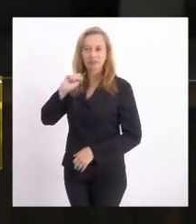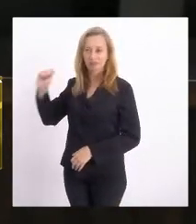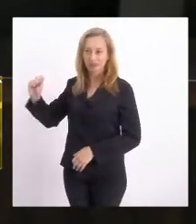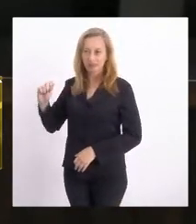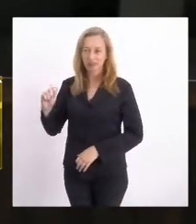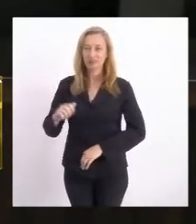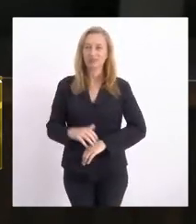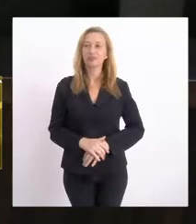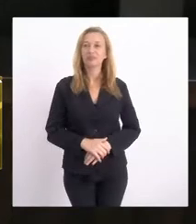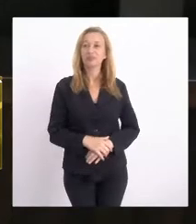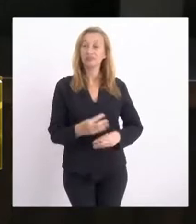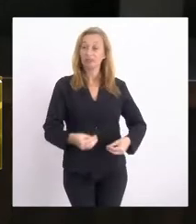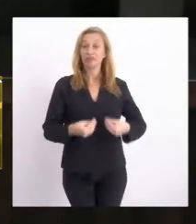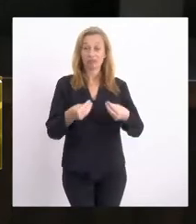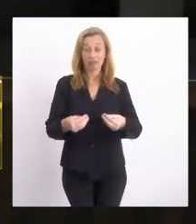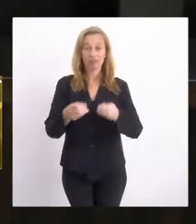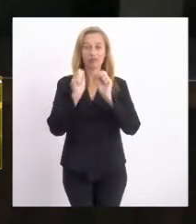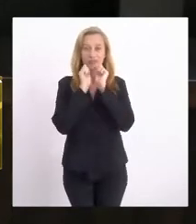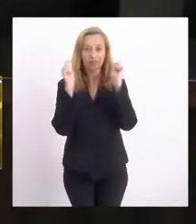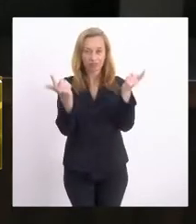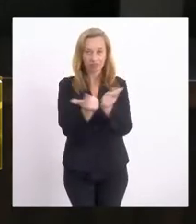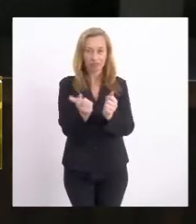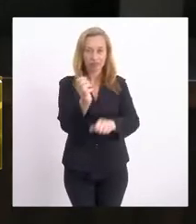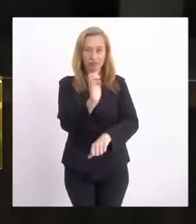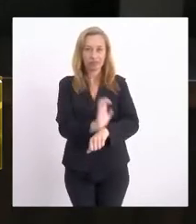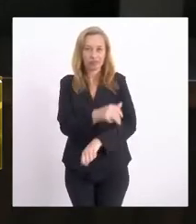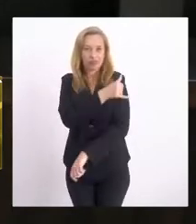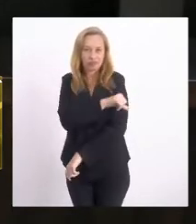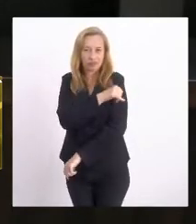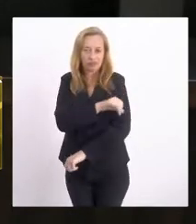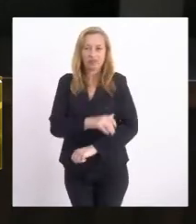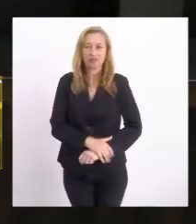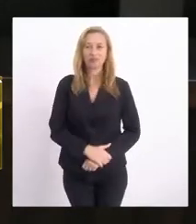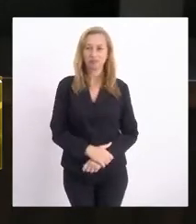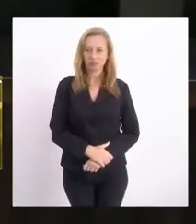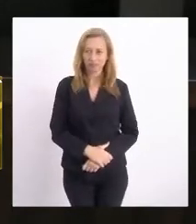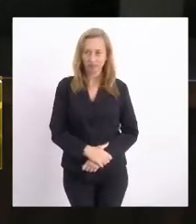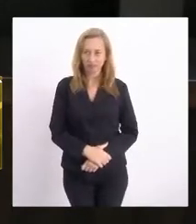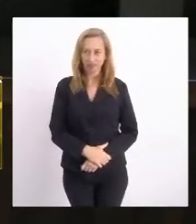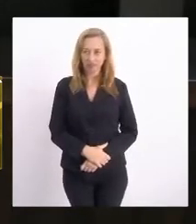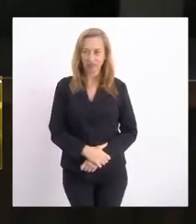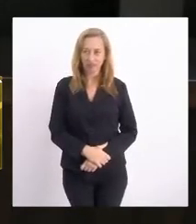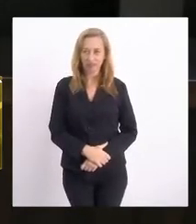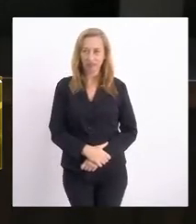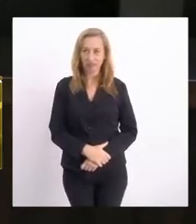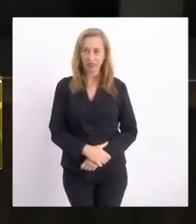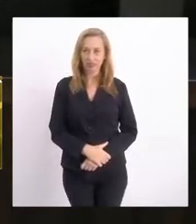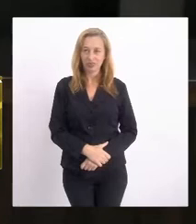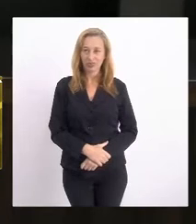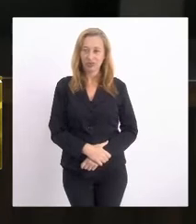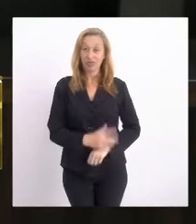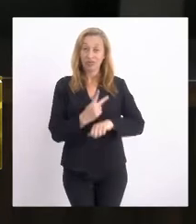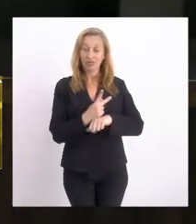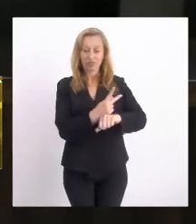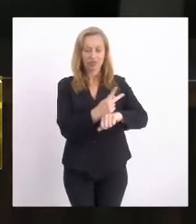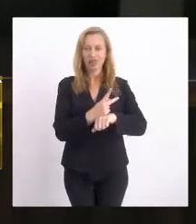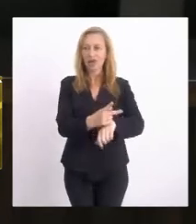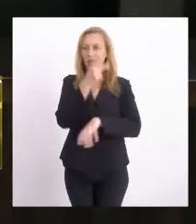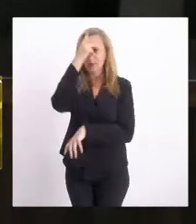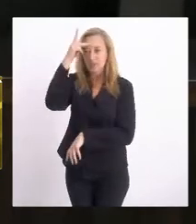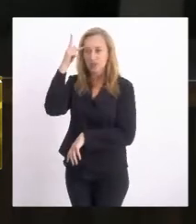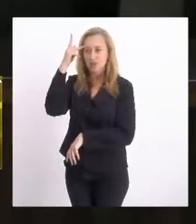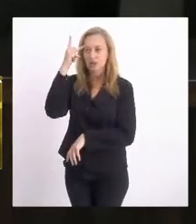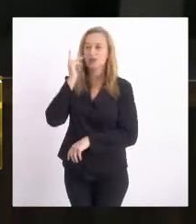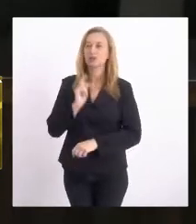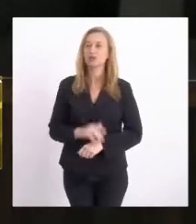honraria concedida pela Assembleia Legislativa do Estado do Rio de Janeiro destinada a premiar pessoas que